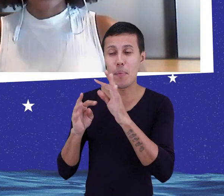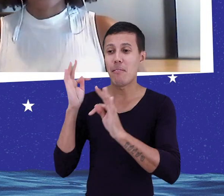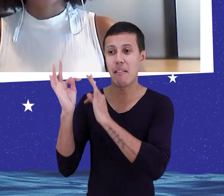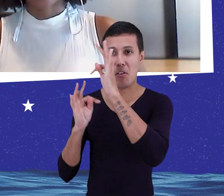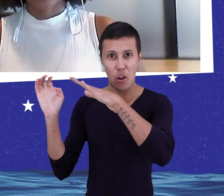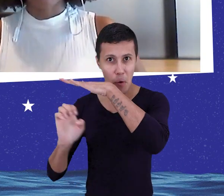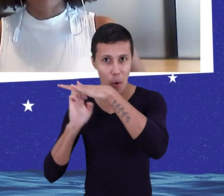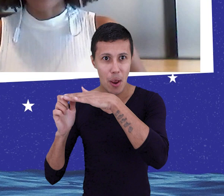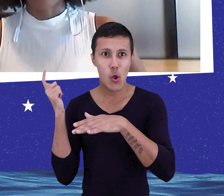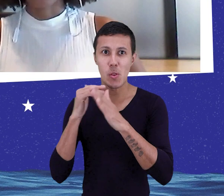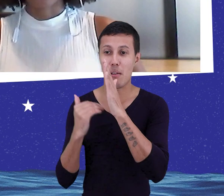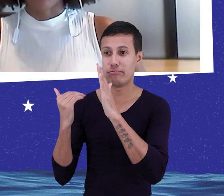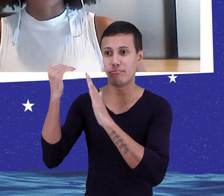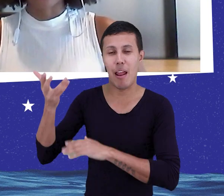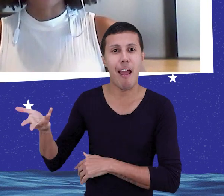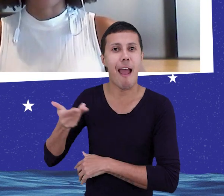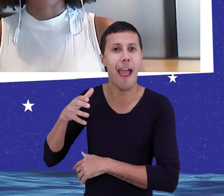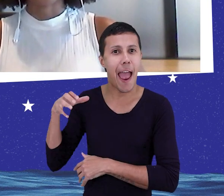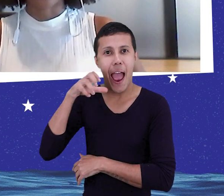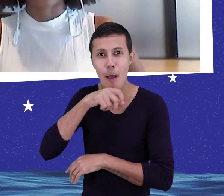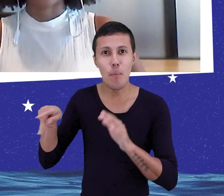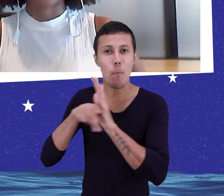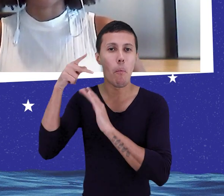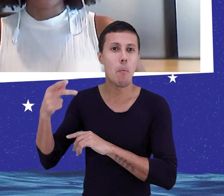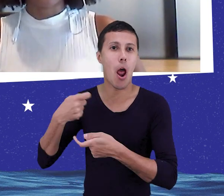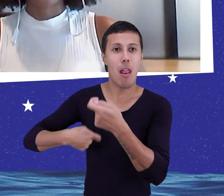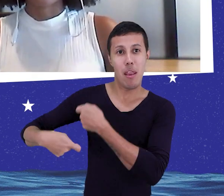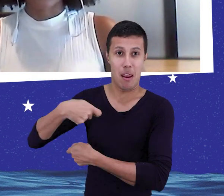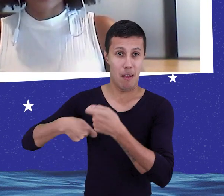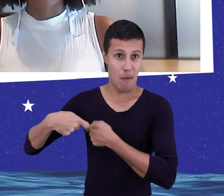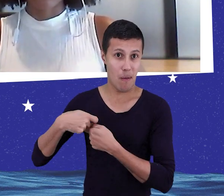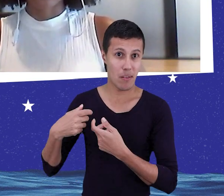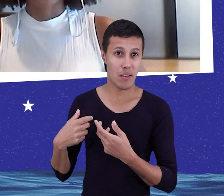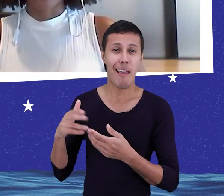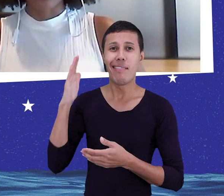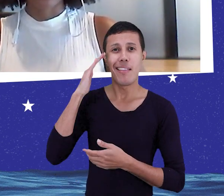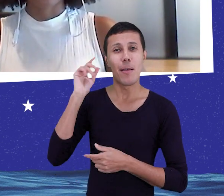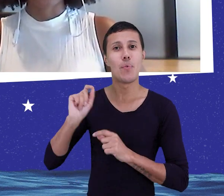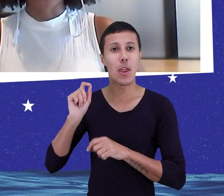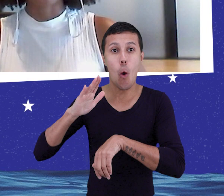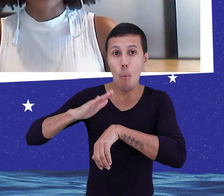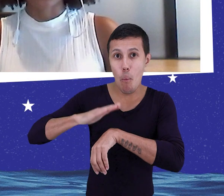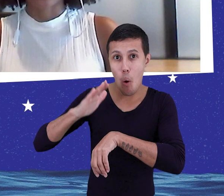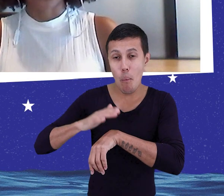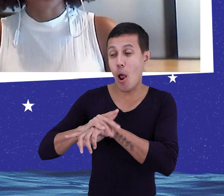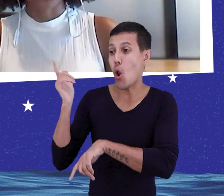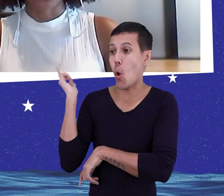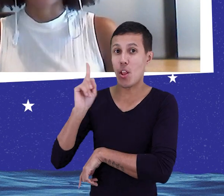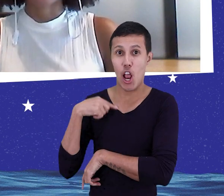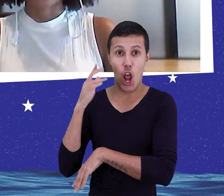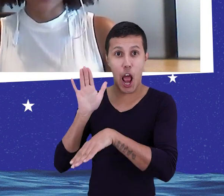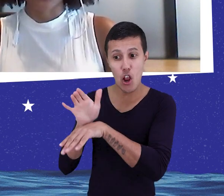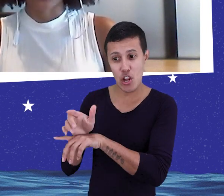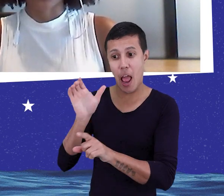conseguir escalar rápido e bem o seu negócio, né? Então, nós entendemos que a partir do momento que a gente consegue ajudar esse